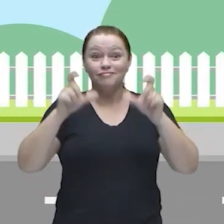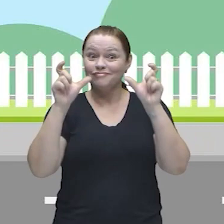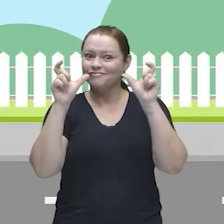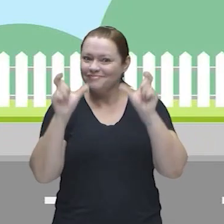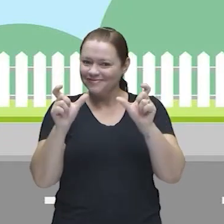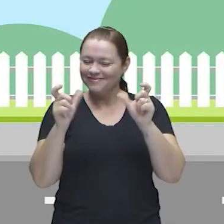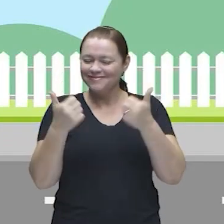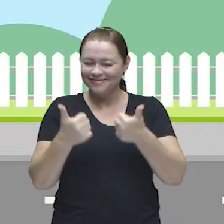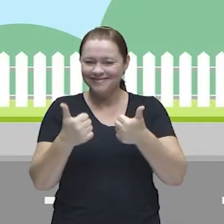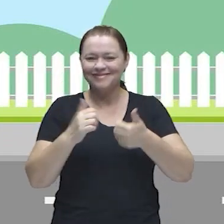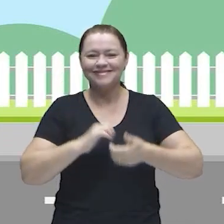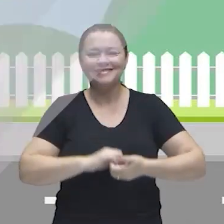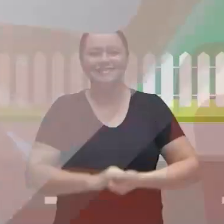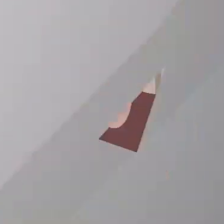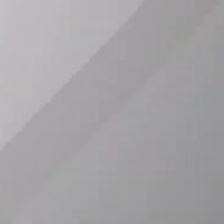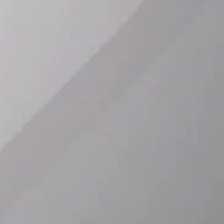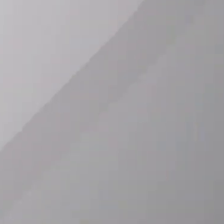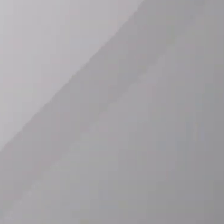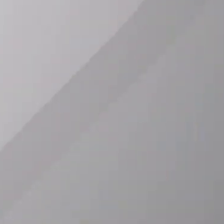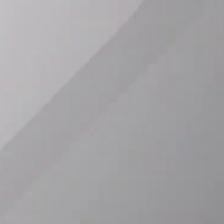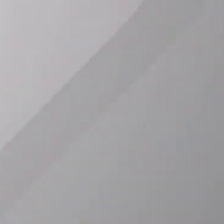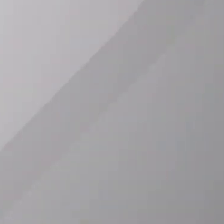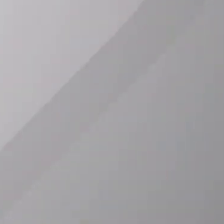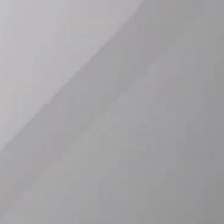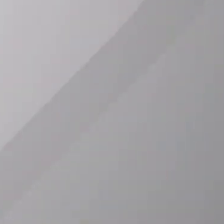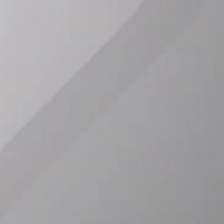considerações finais.